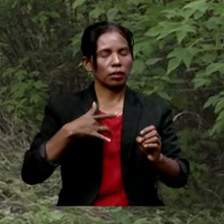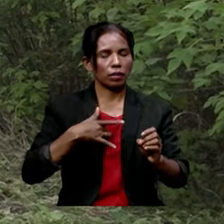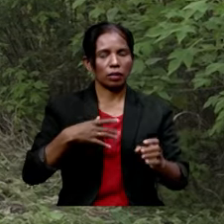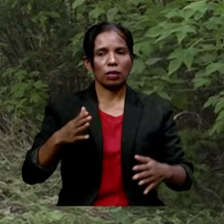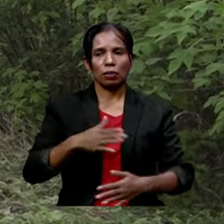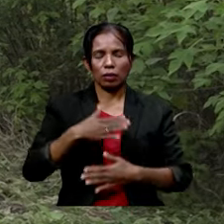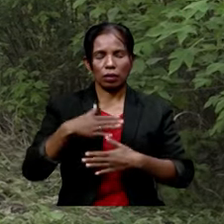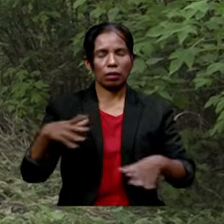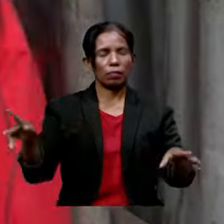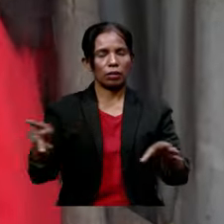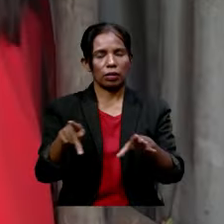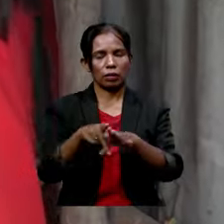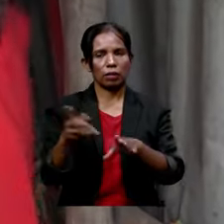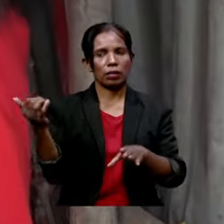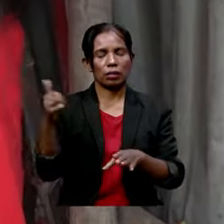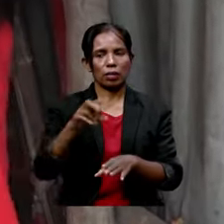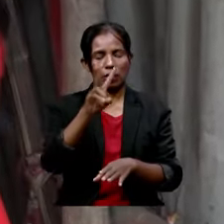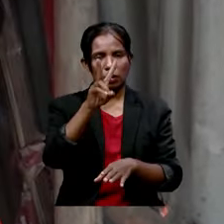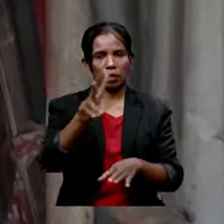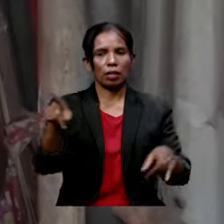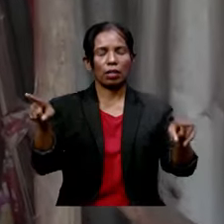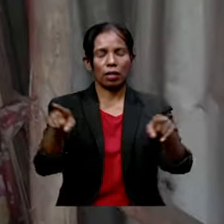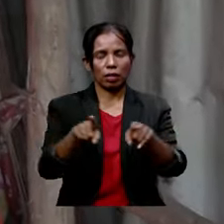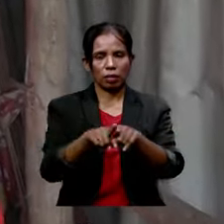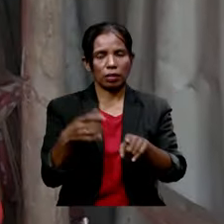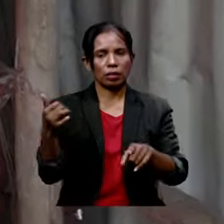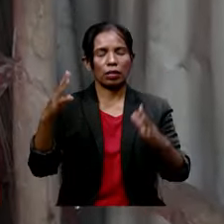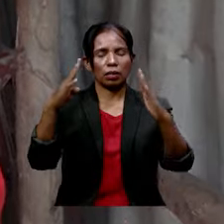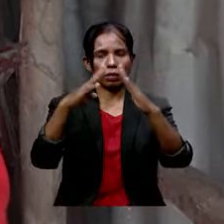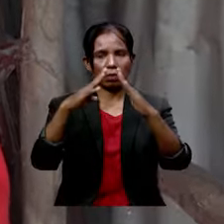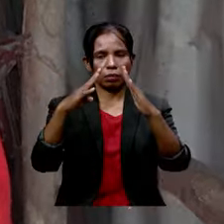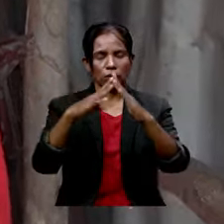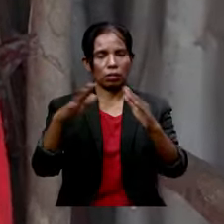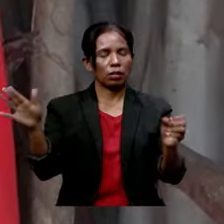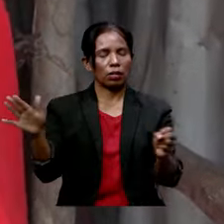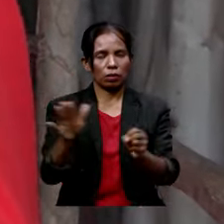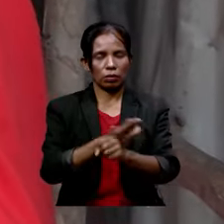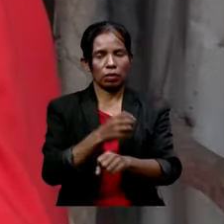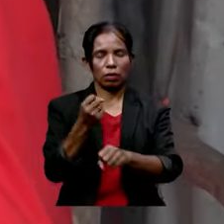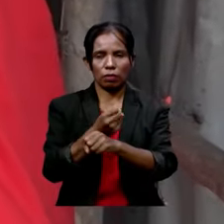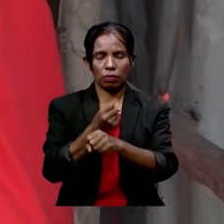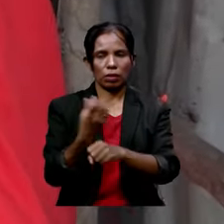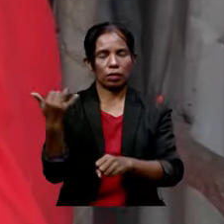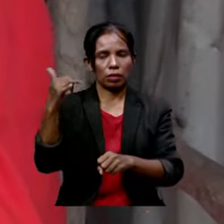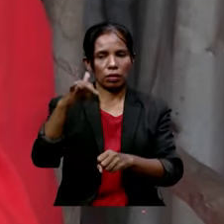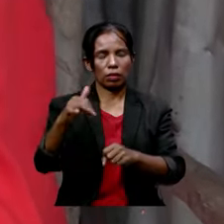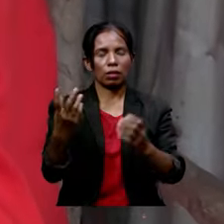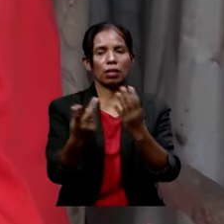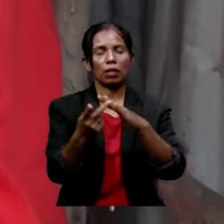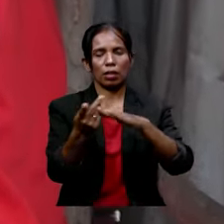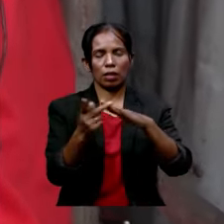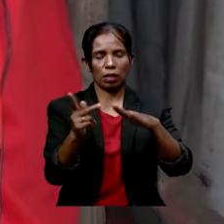confortável ho presença sirane ruanian, hanesan sirani uma kakulu, nakon ho fatuk sira, no kalen sira